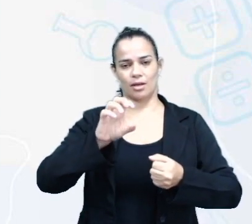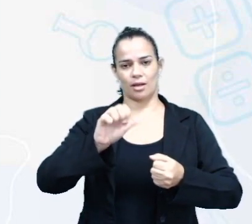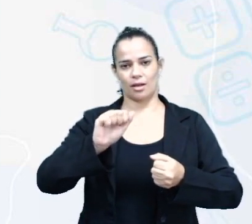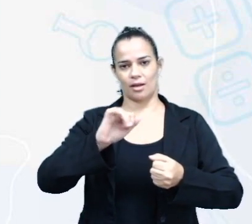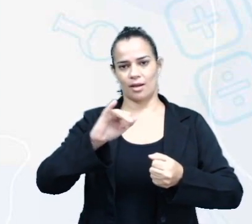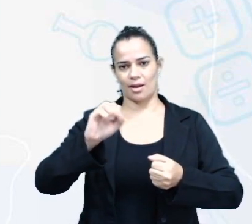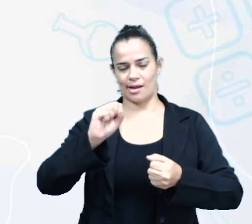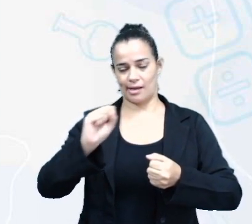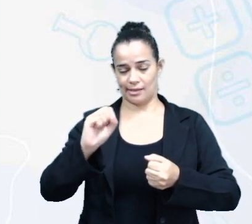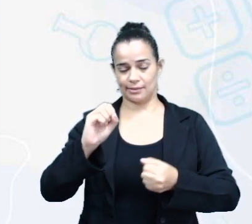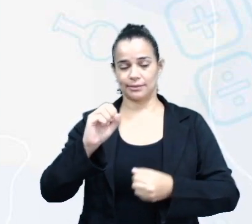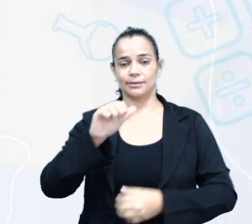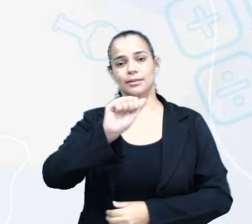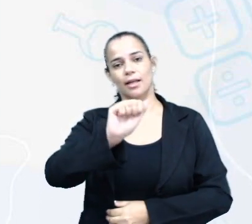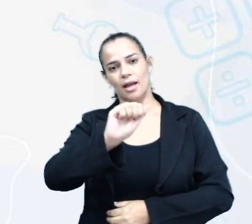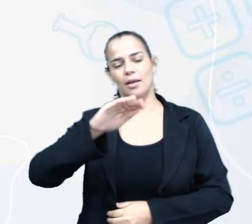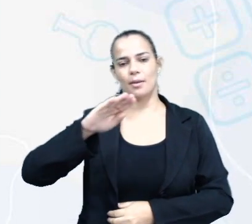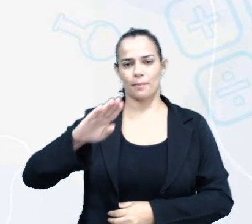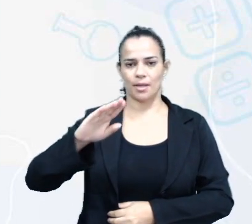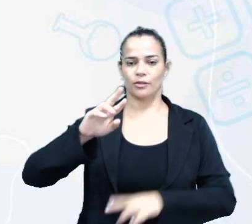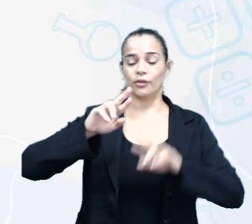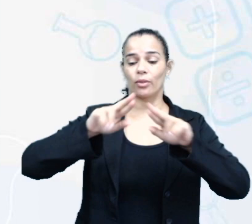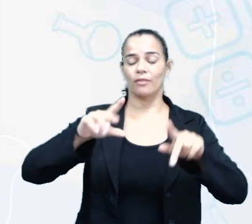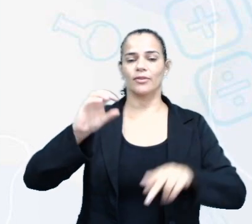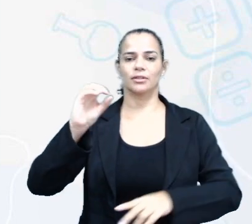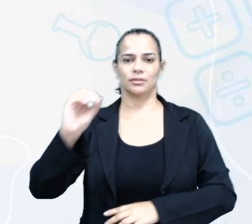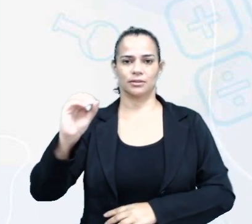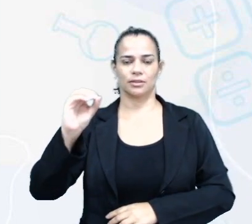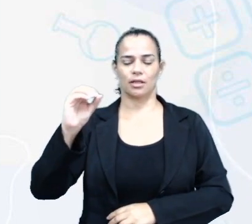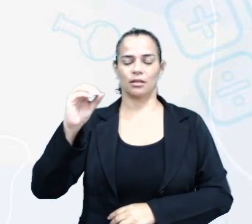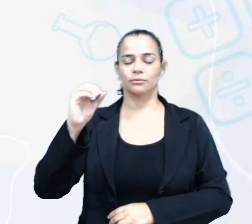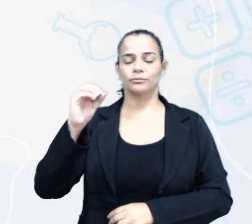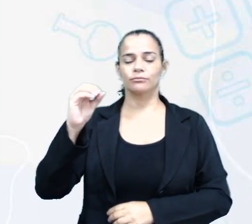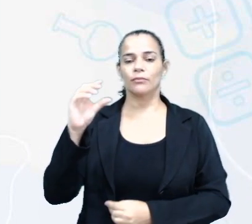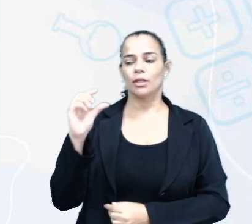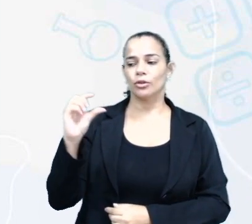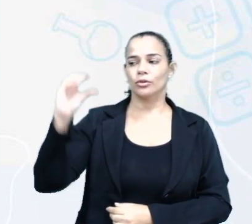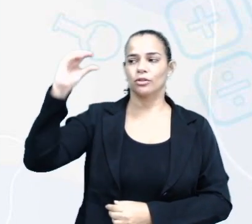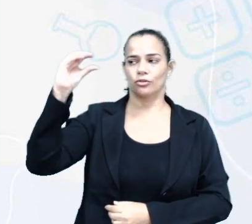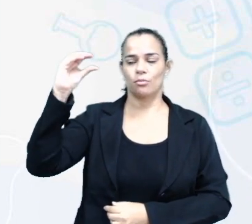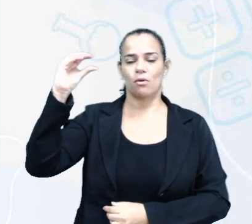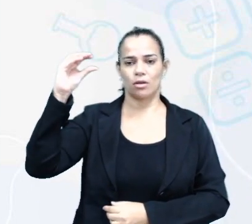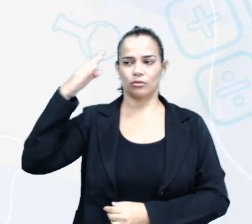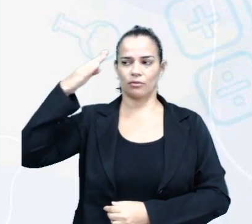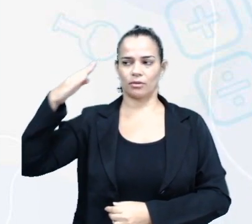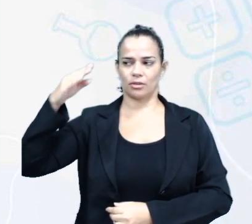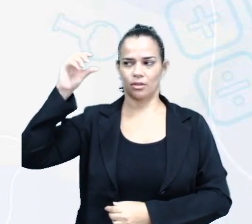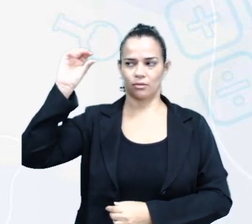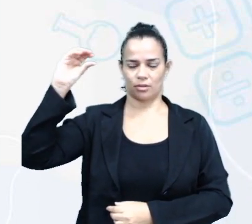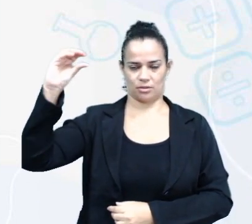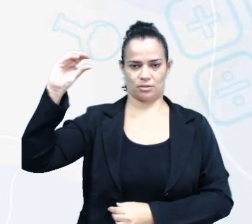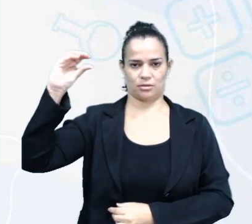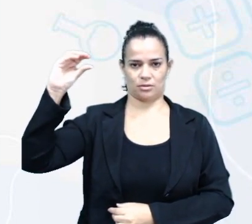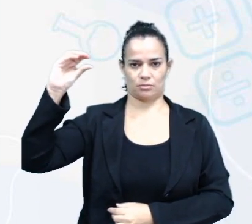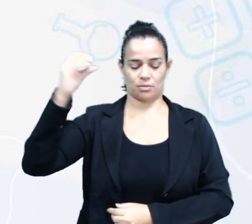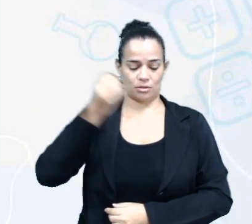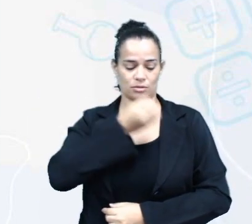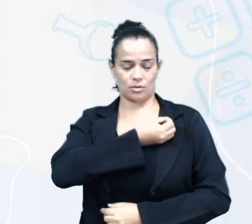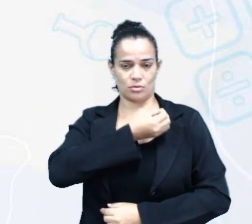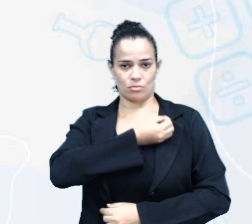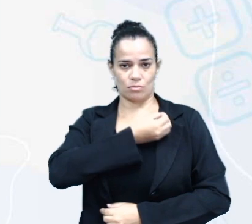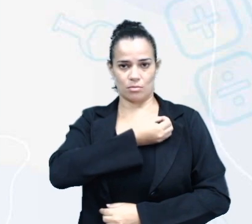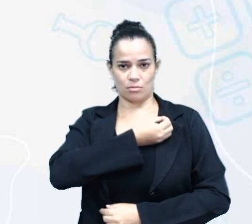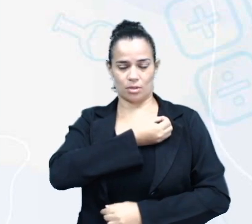zero. E os expoentes, esses números que ficam na diagonal aqui em cima, são números